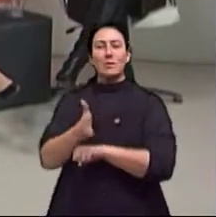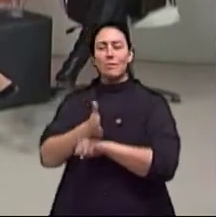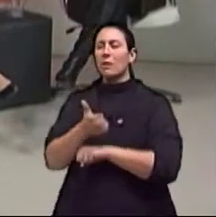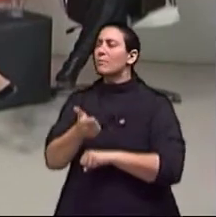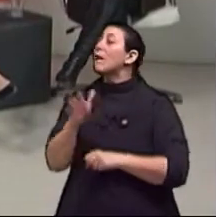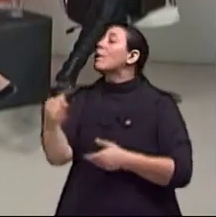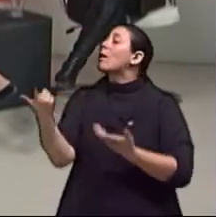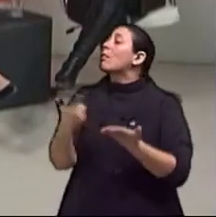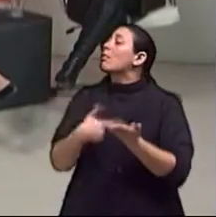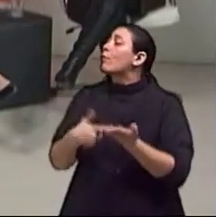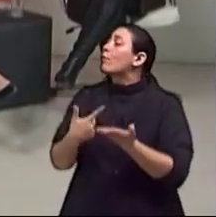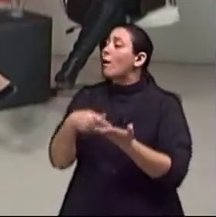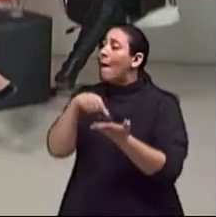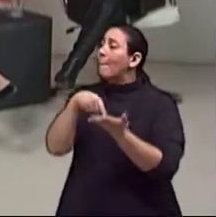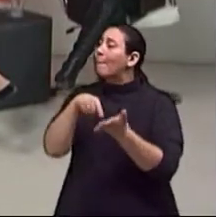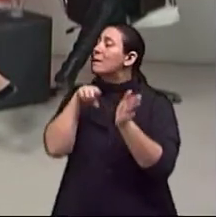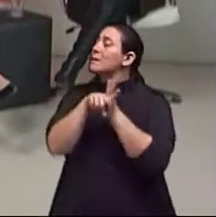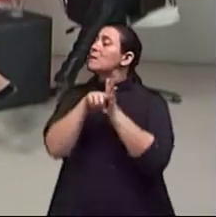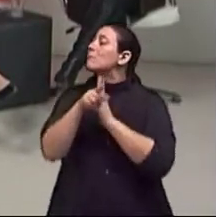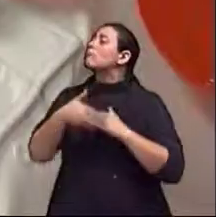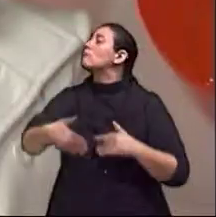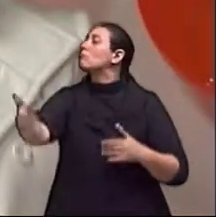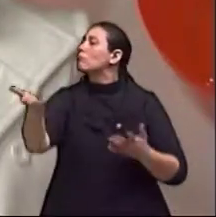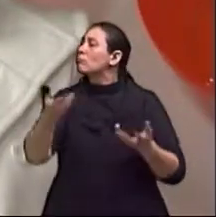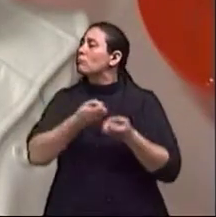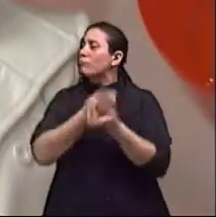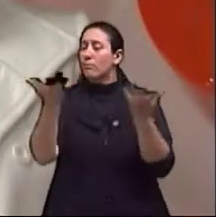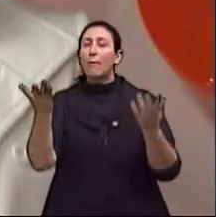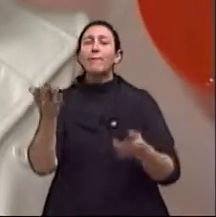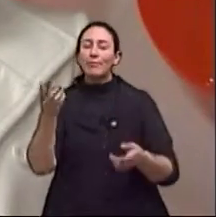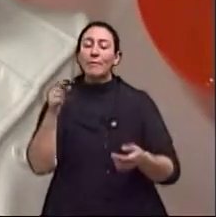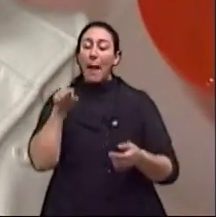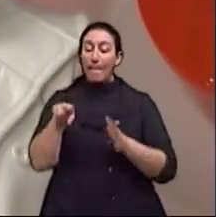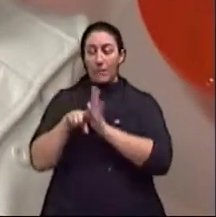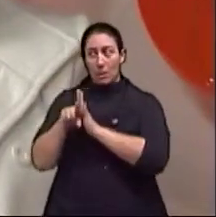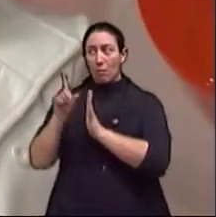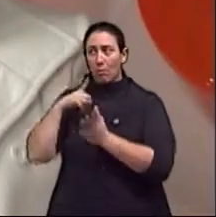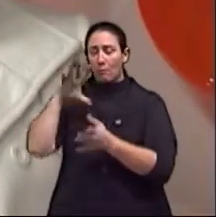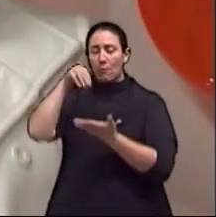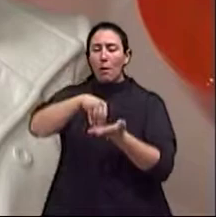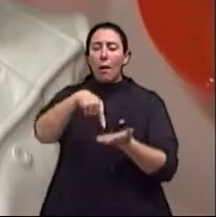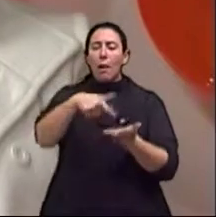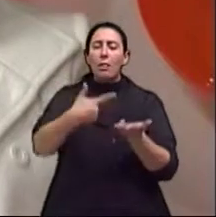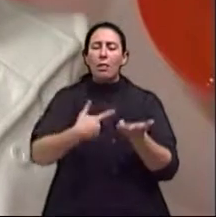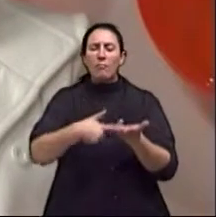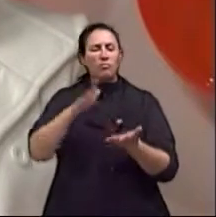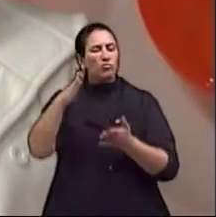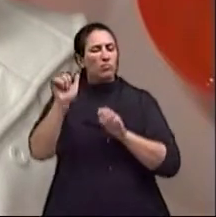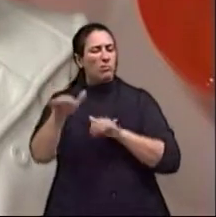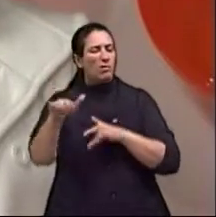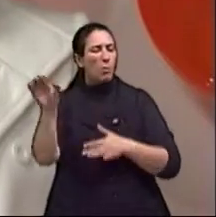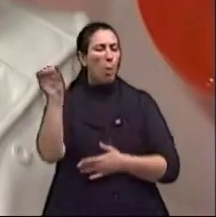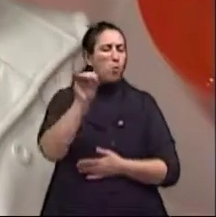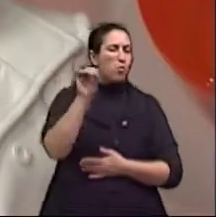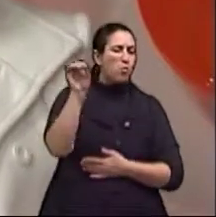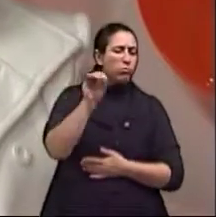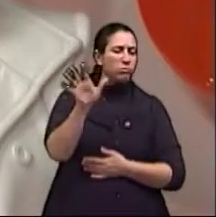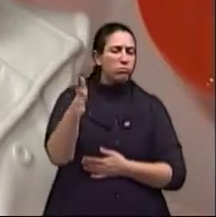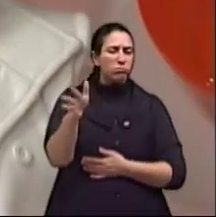medição do livro da pesquisa é a pesquisa vai fazer parte desse livro e vai ser lançado por setembro outubro